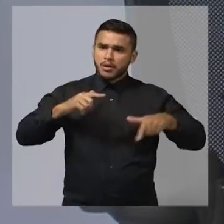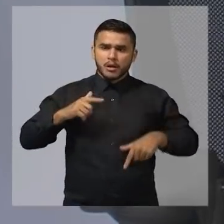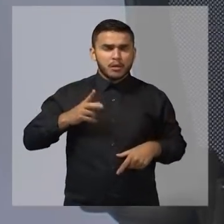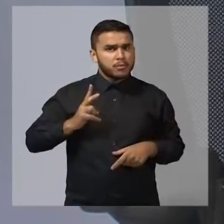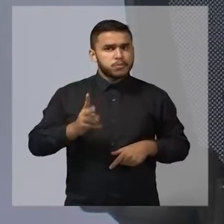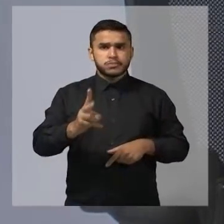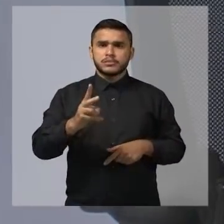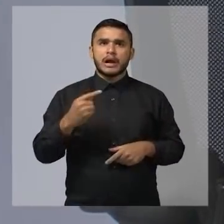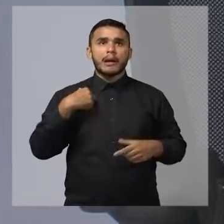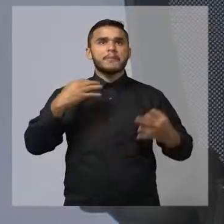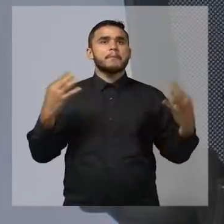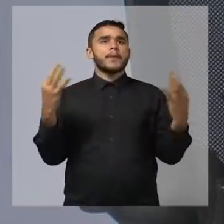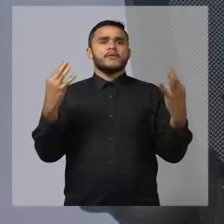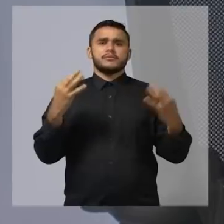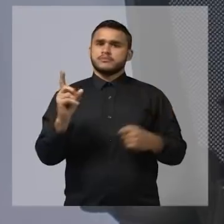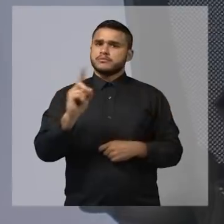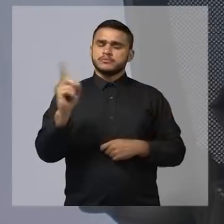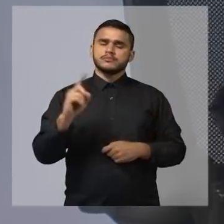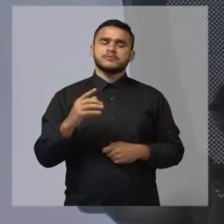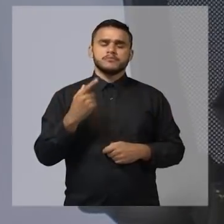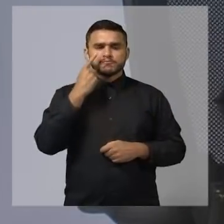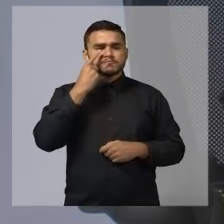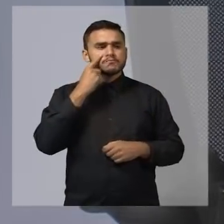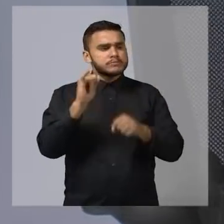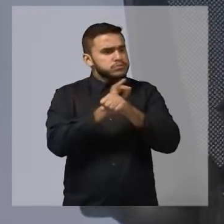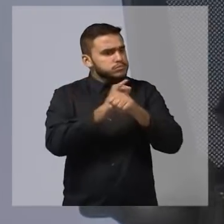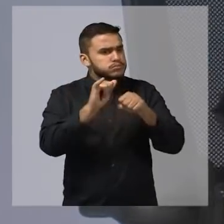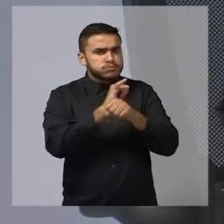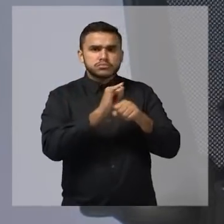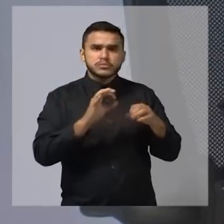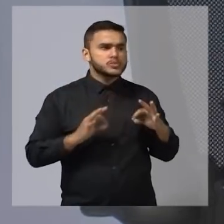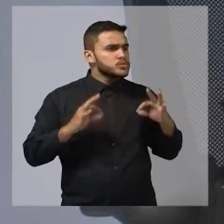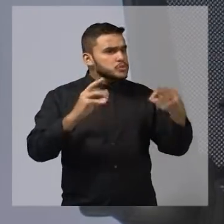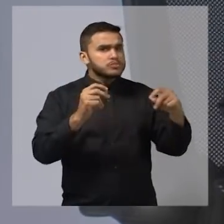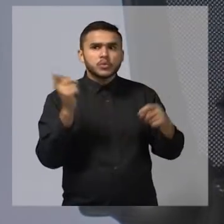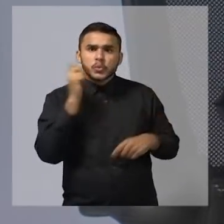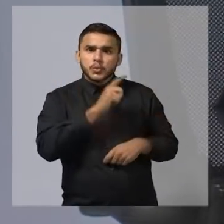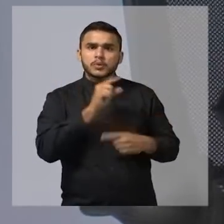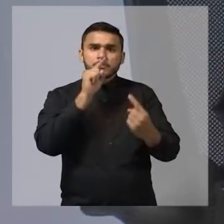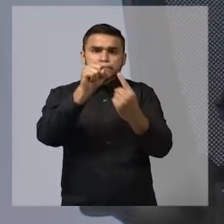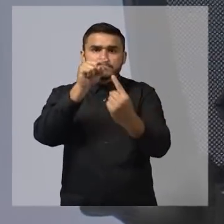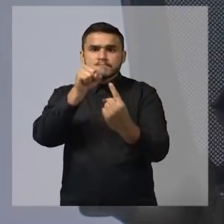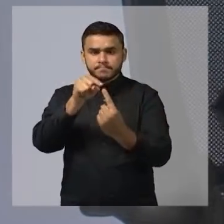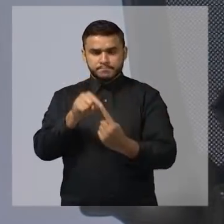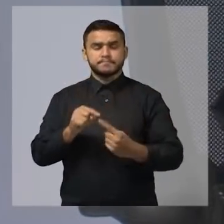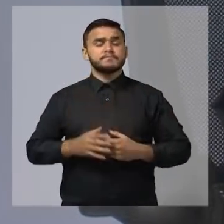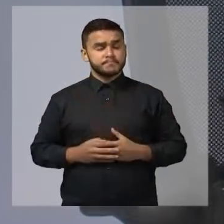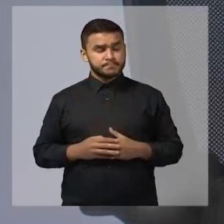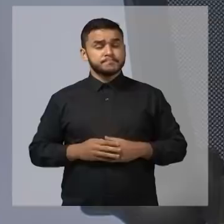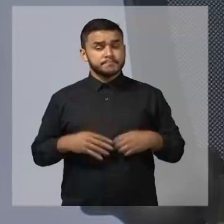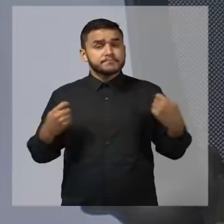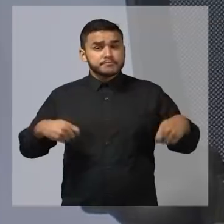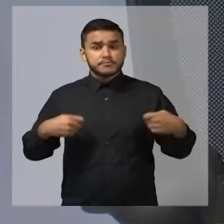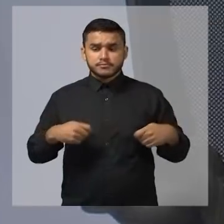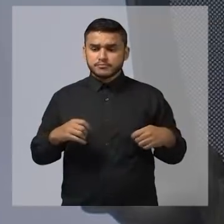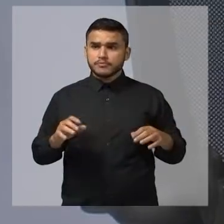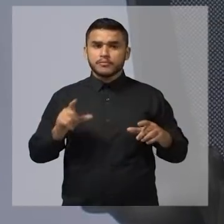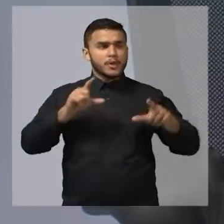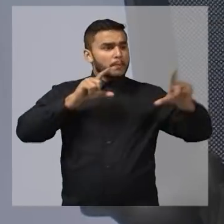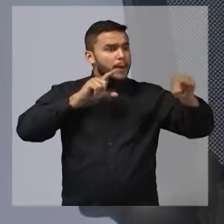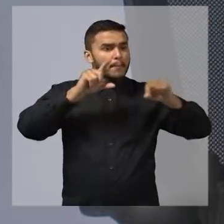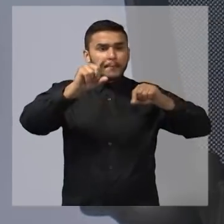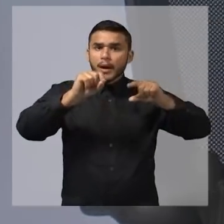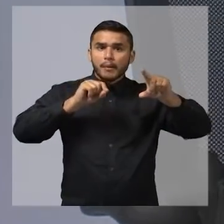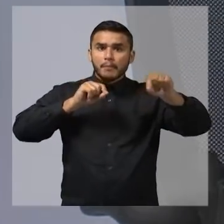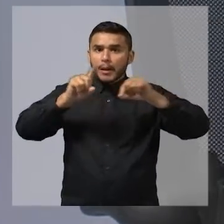está trabalhando, né, continuamente em várias frentes para poder fazer isso. Então eu tenho que fazer esse filtro que a lei também manda, né,